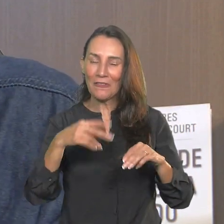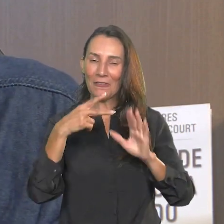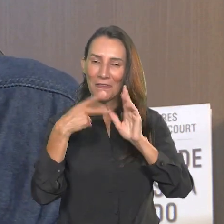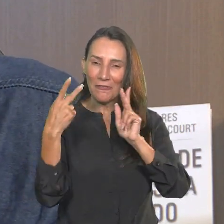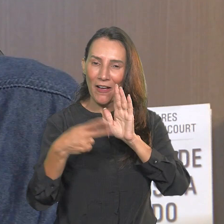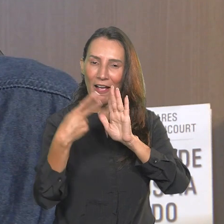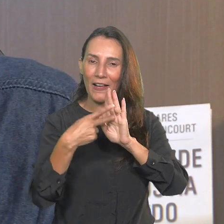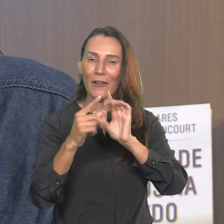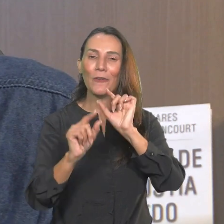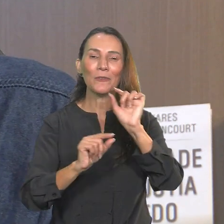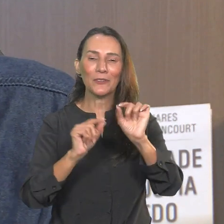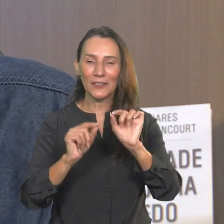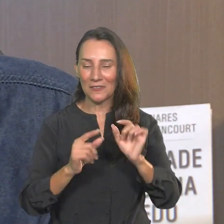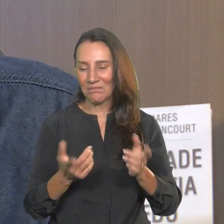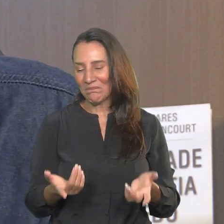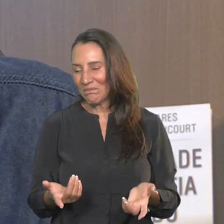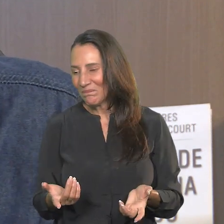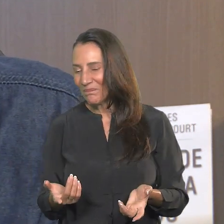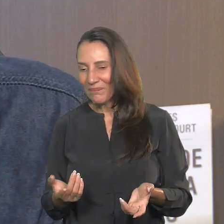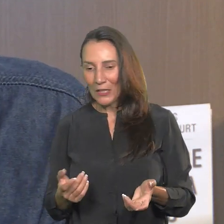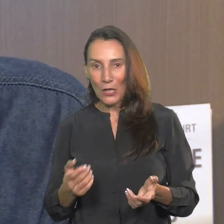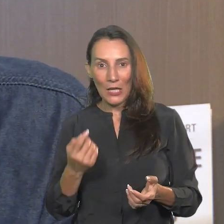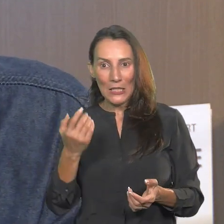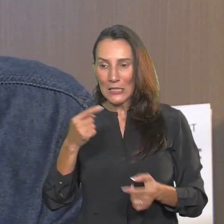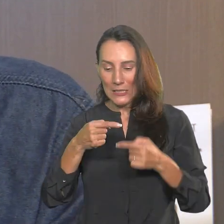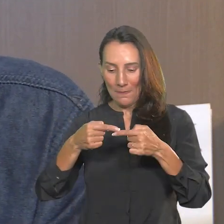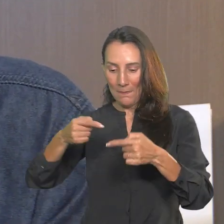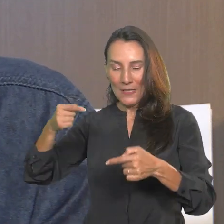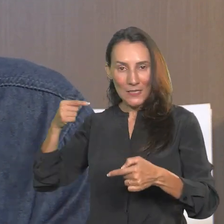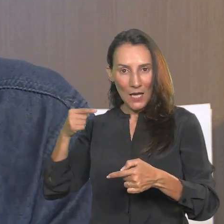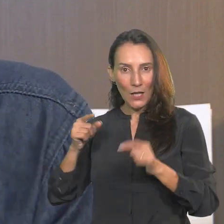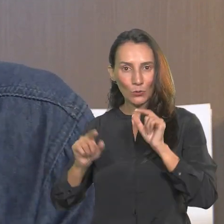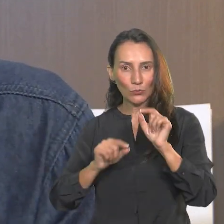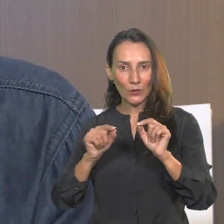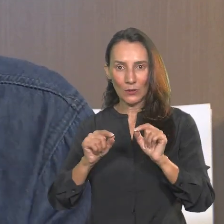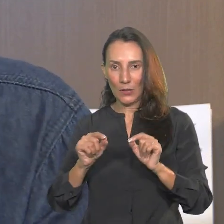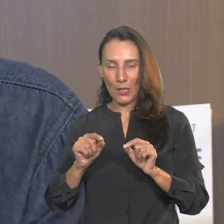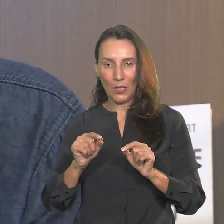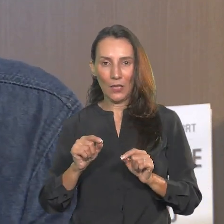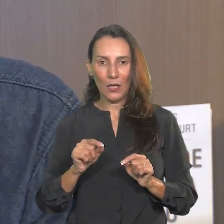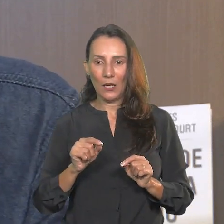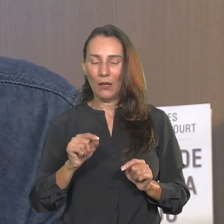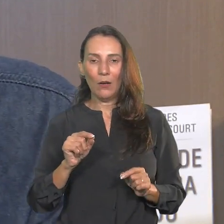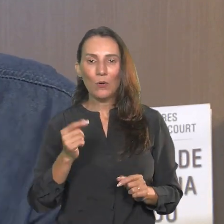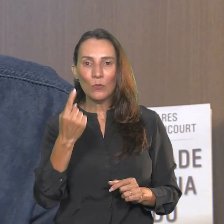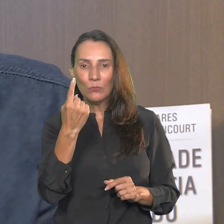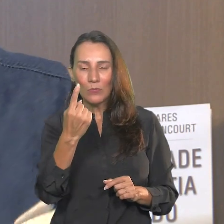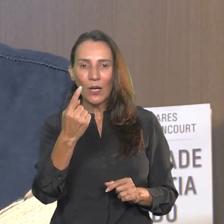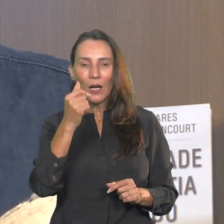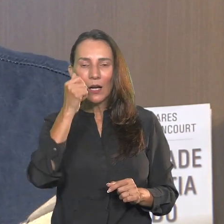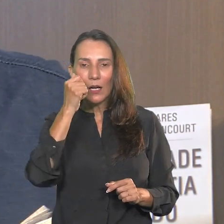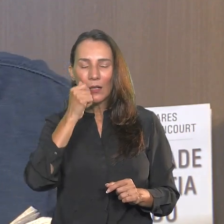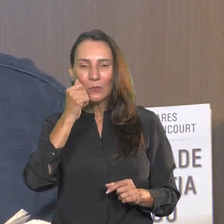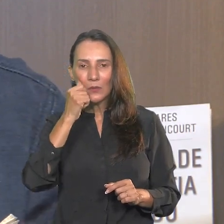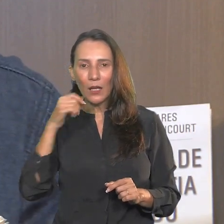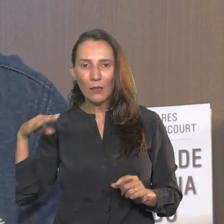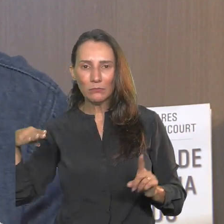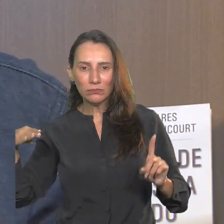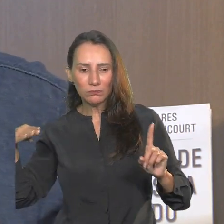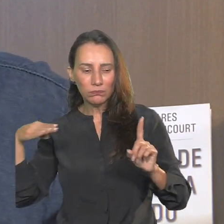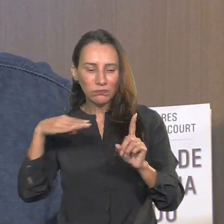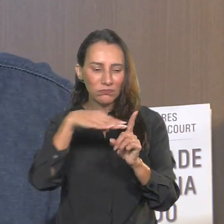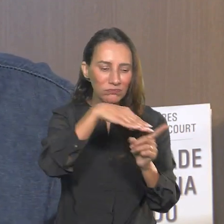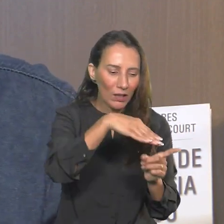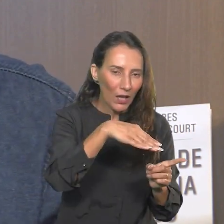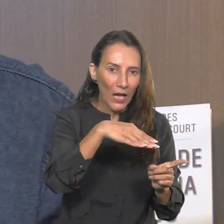mulher atropelou a outra e praticamente destruiu o corpo da outra e era preocupada com o carro